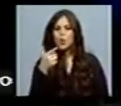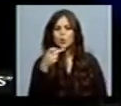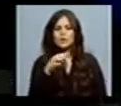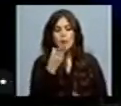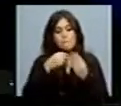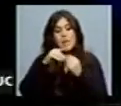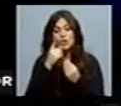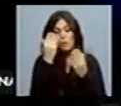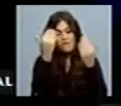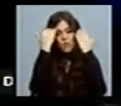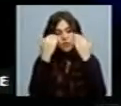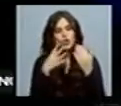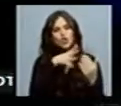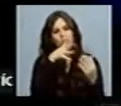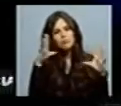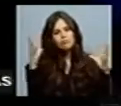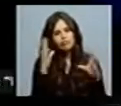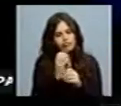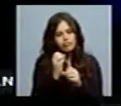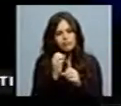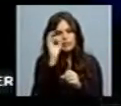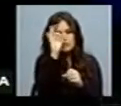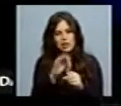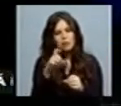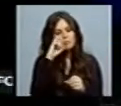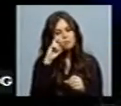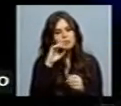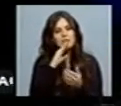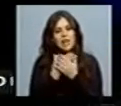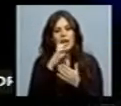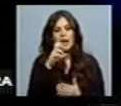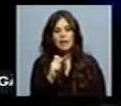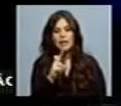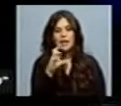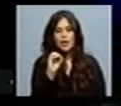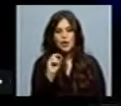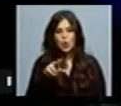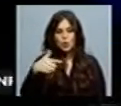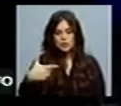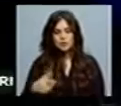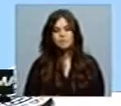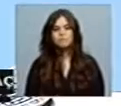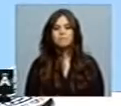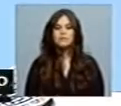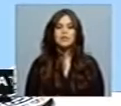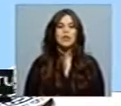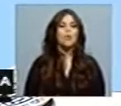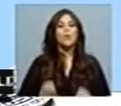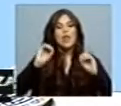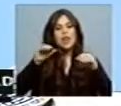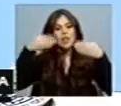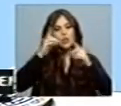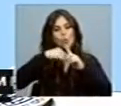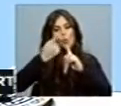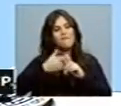explicar esta taxa de desaparecimento, que é o efeito de escudo, precisamente de Caronte. É início do ano, há quem lance